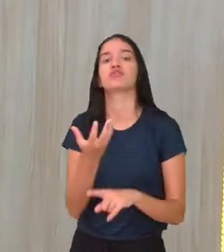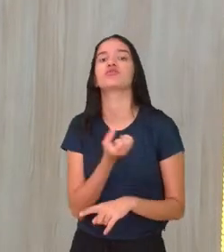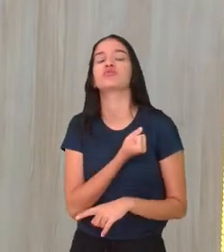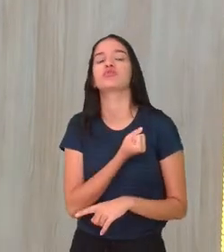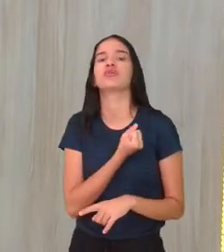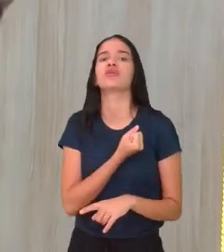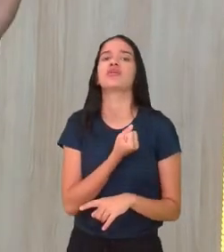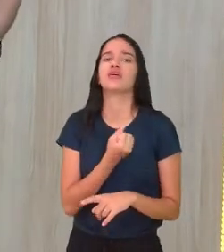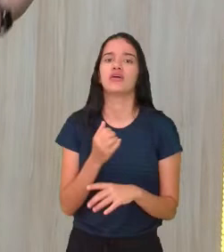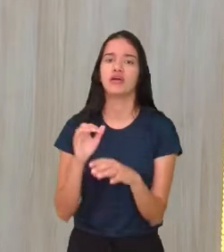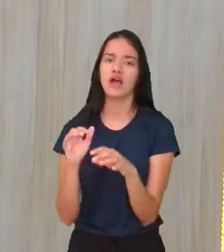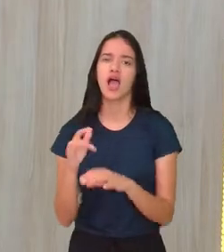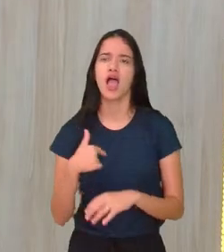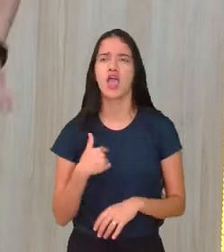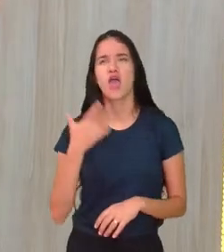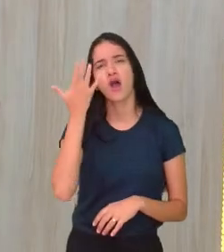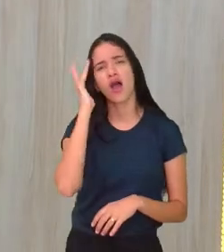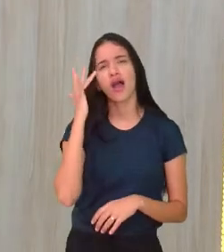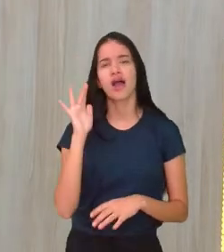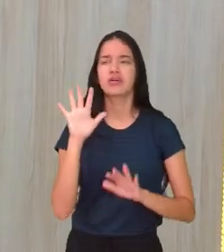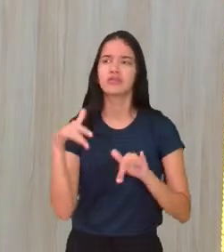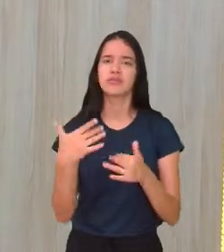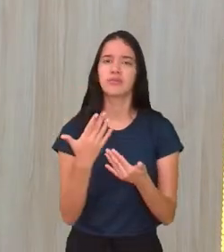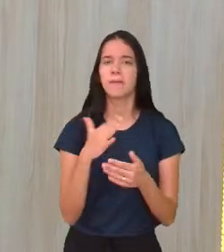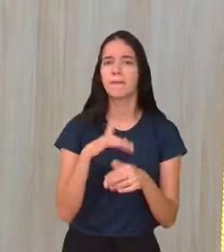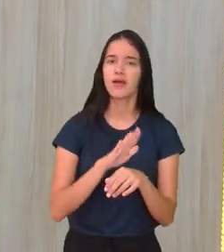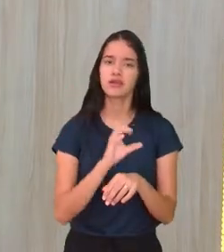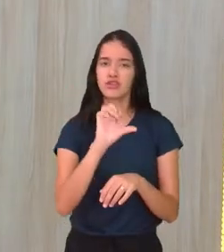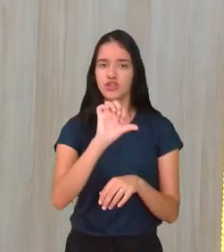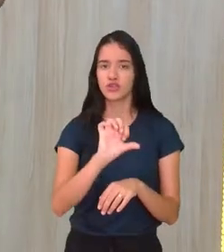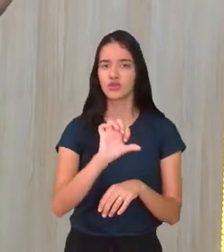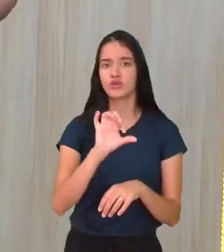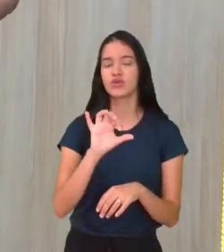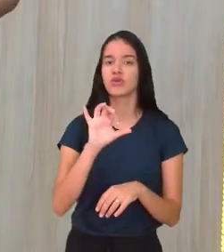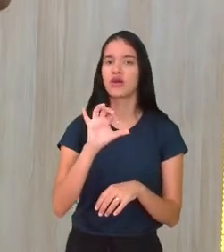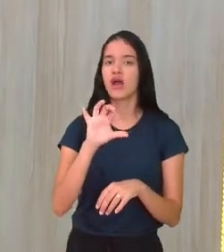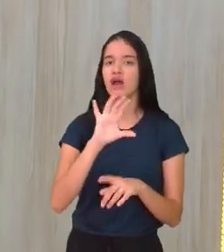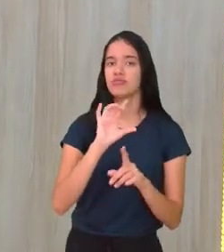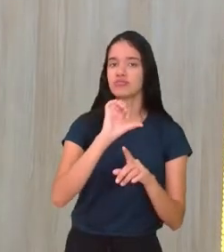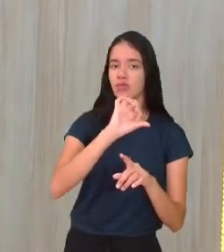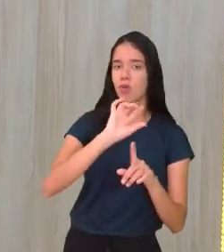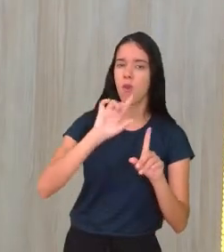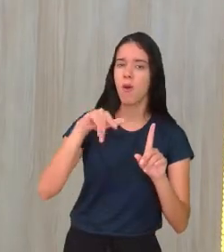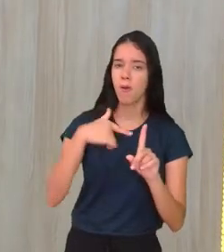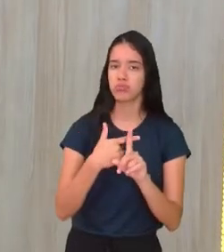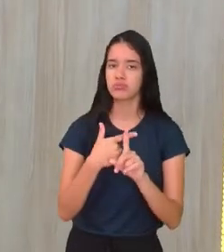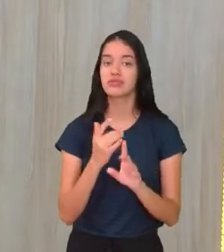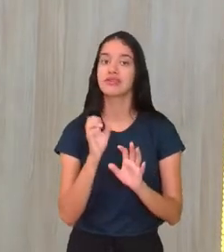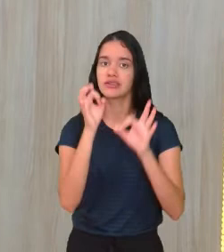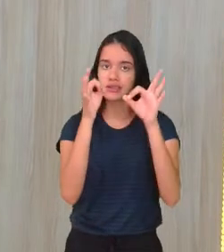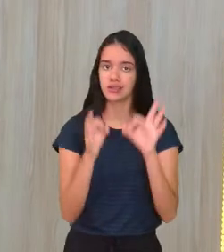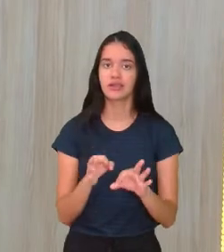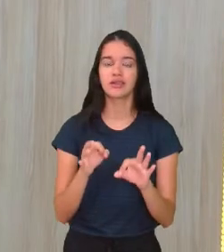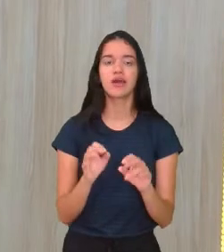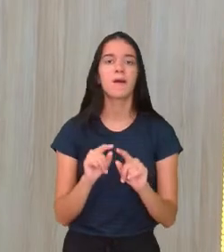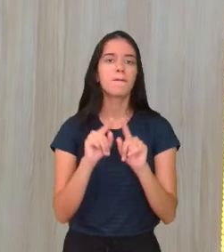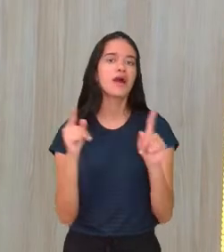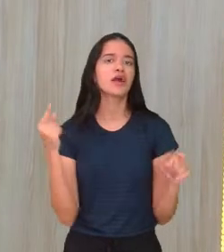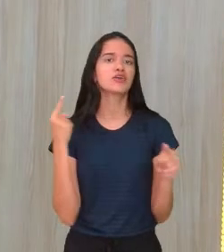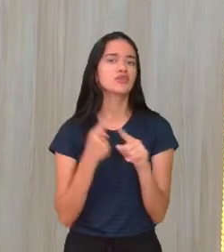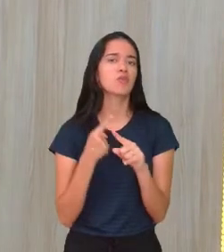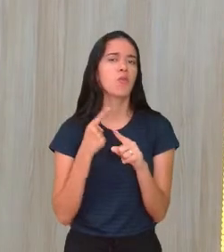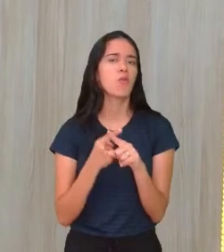Mas faz mais, eu acho que faz mais de 8 anos já, que colocaram que adicionaram esse número 9, certo? Mas por